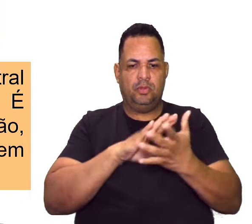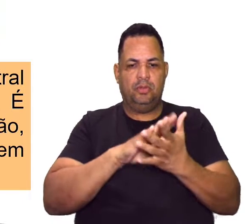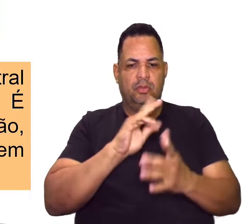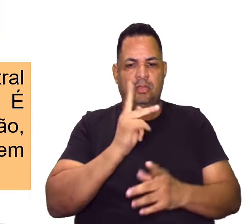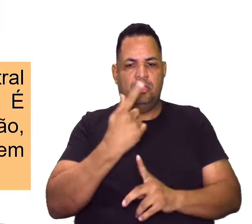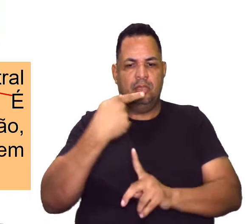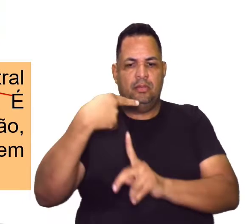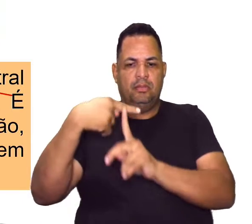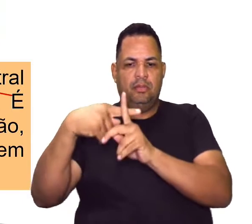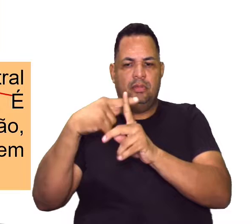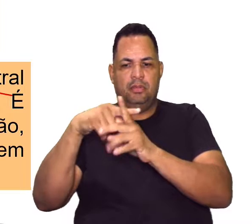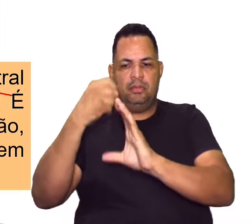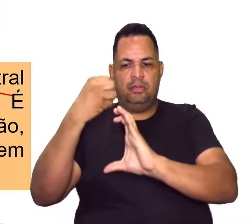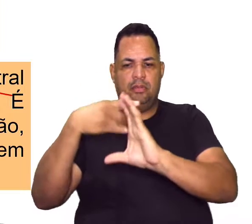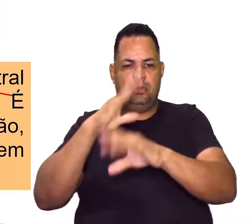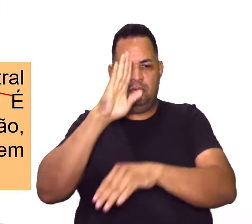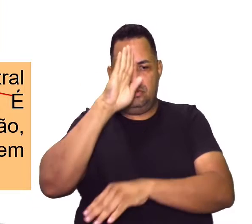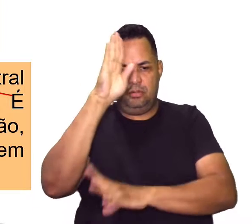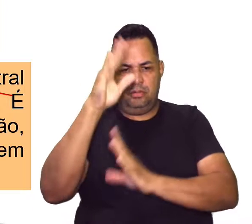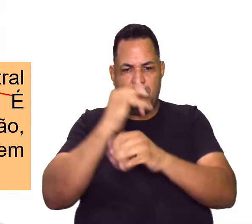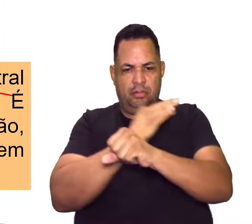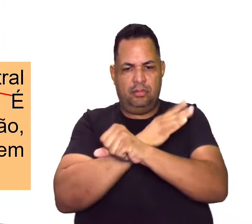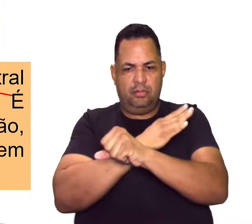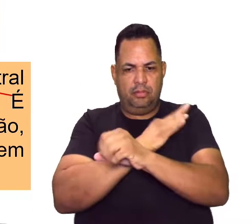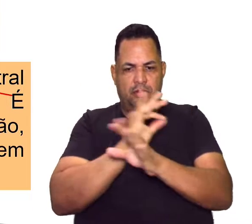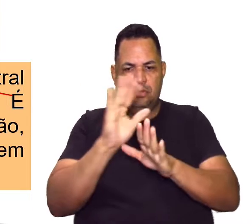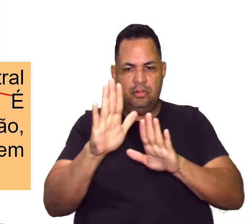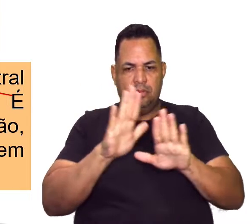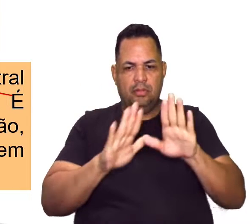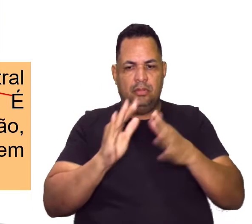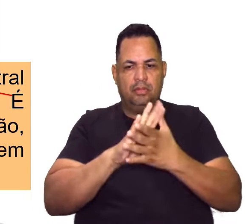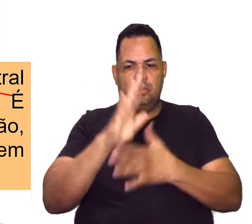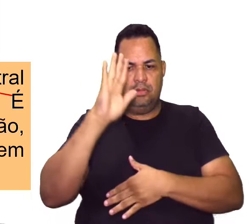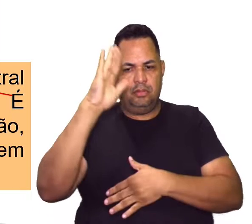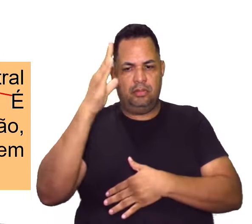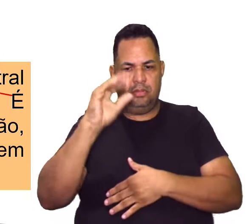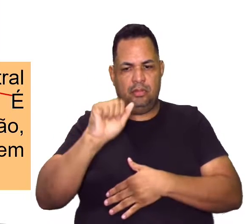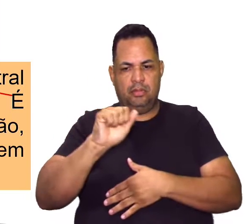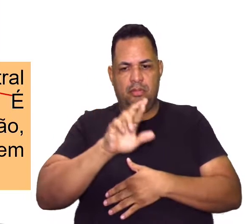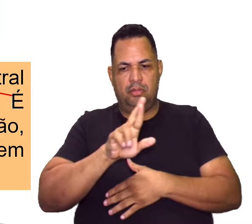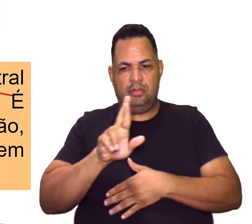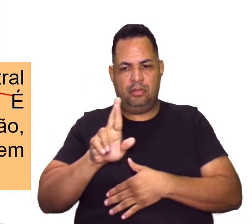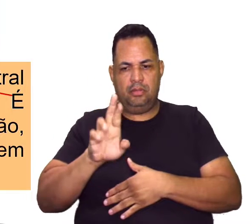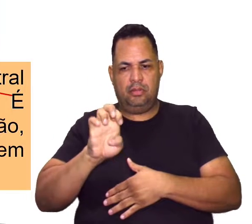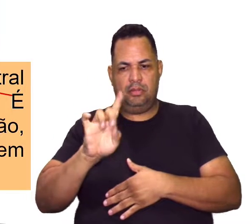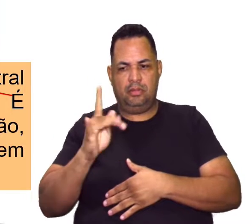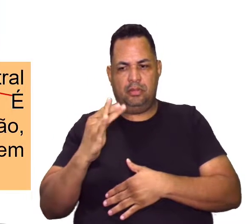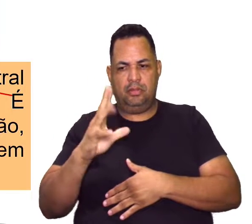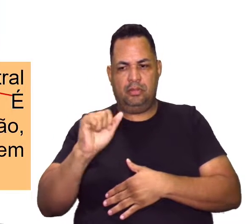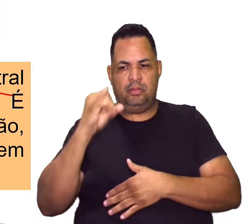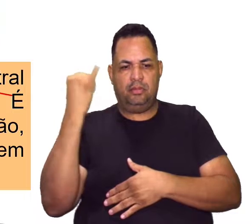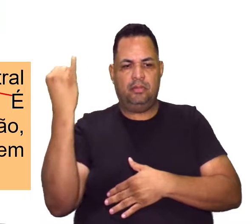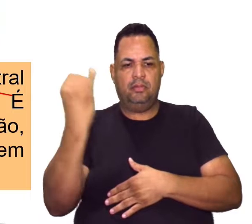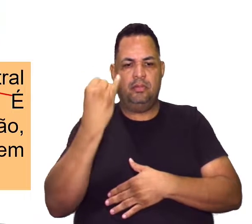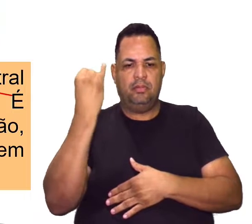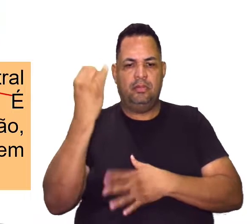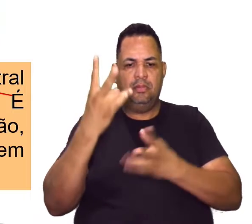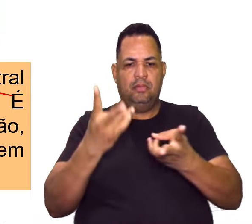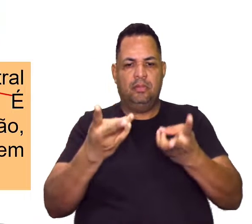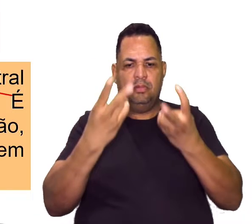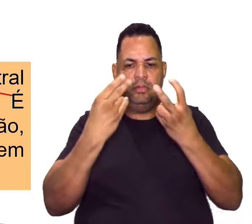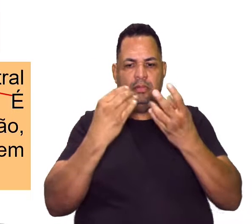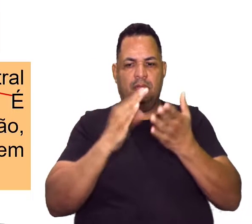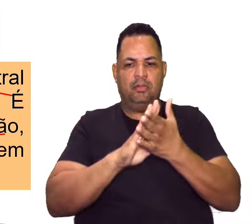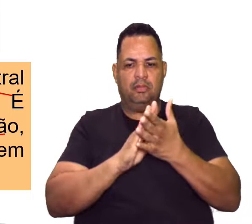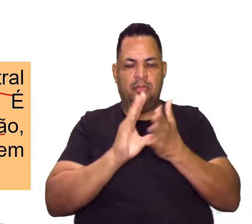característica central de um ácido de acordo com a teoria de Arrhenius. É importante notar que, de acordo com